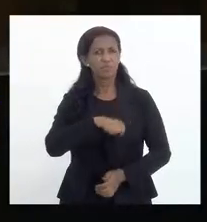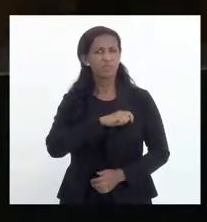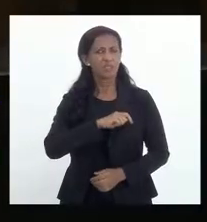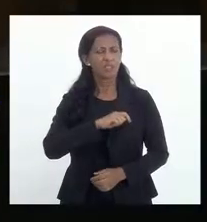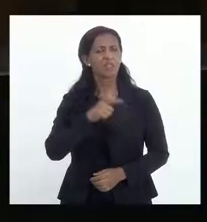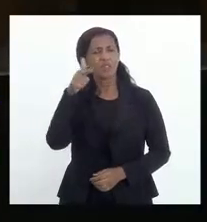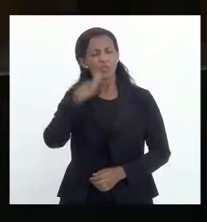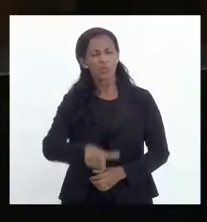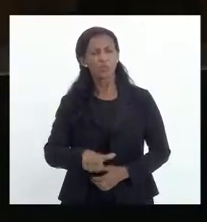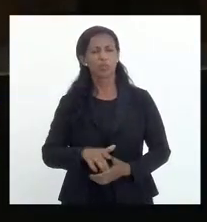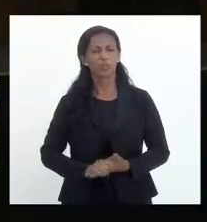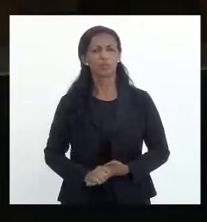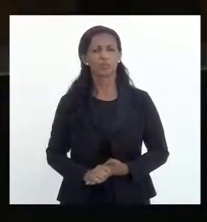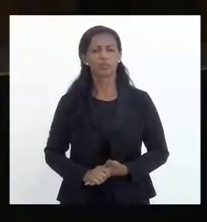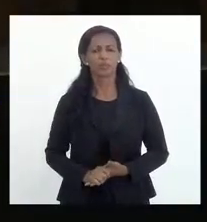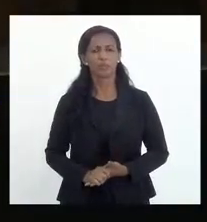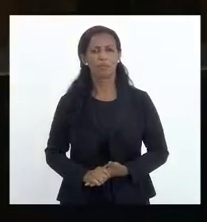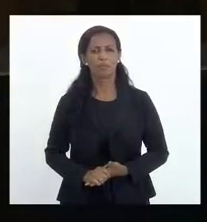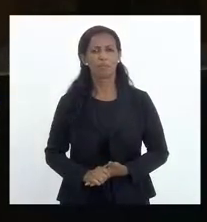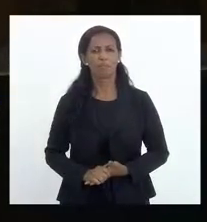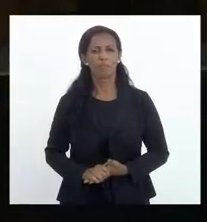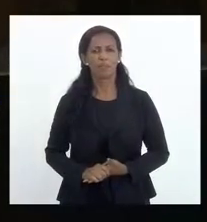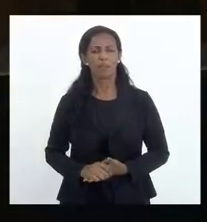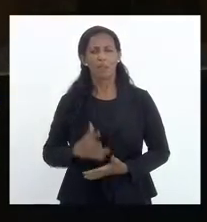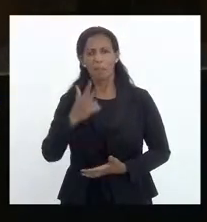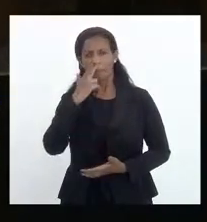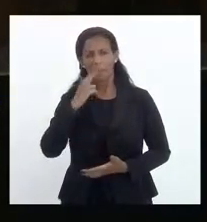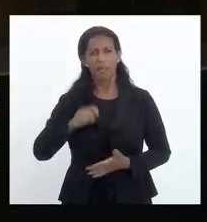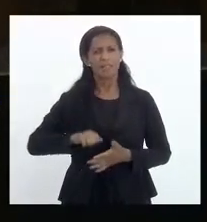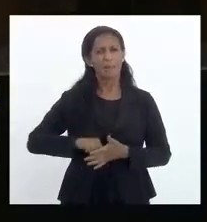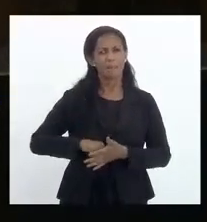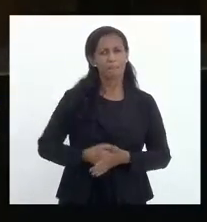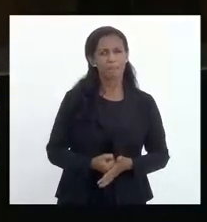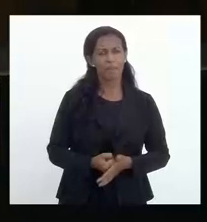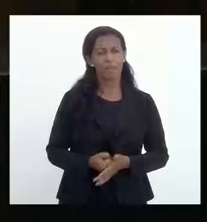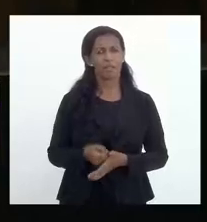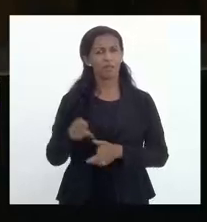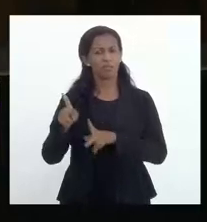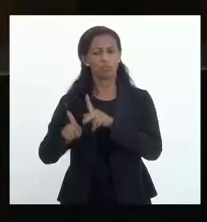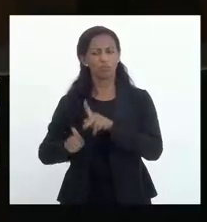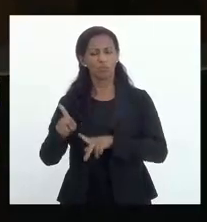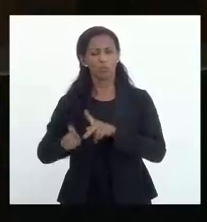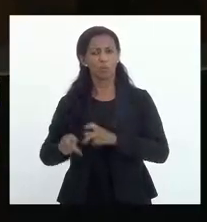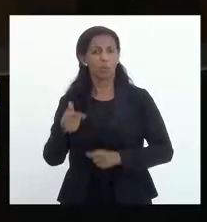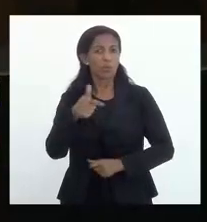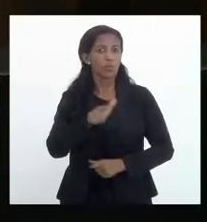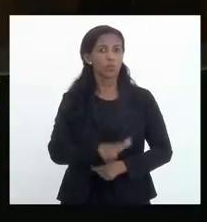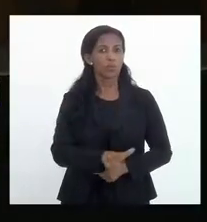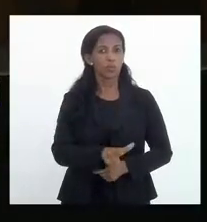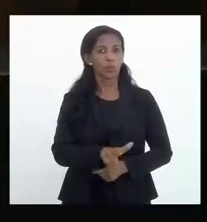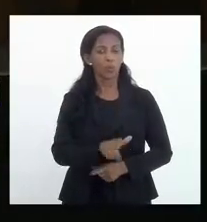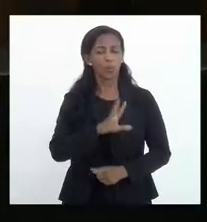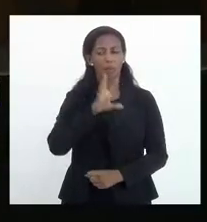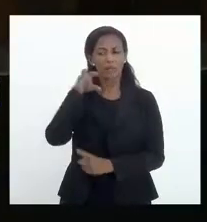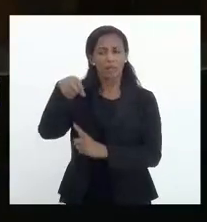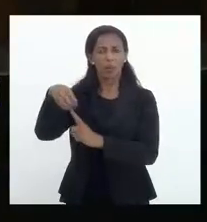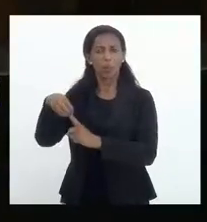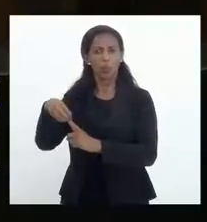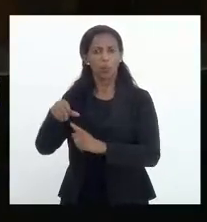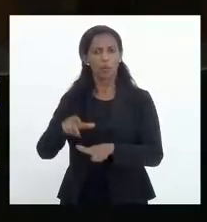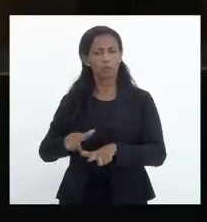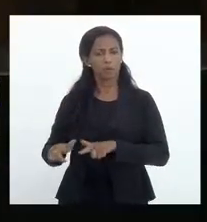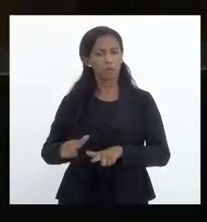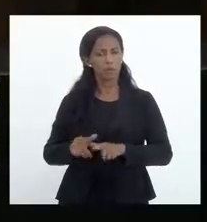mais uma vez, arrocha a classe trabalhadora, mais uma vez, coloca na culpa dos